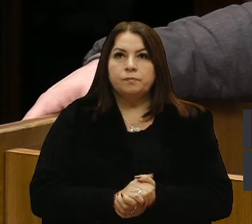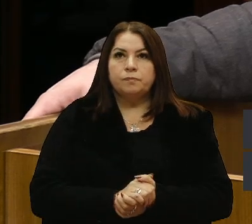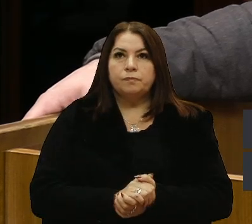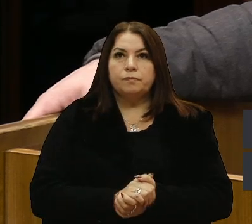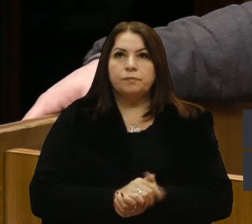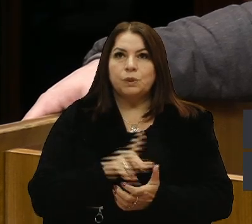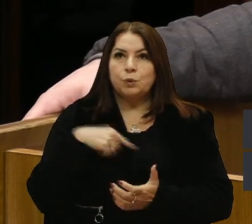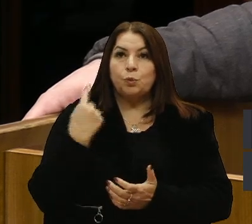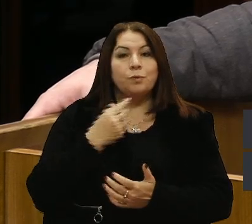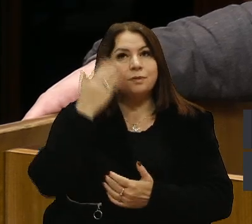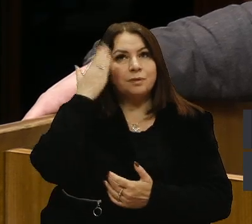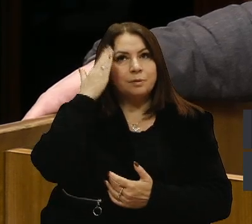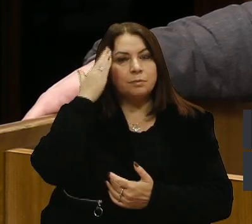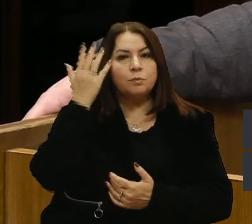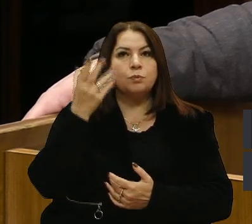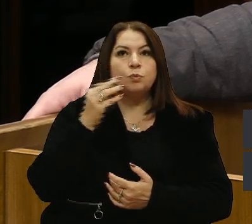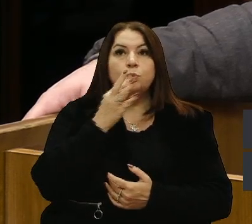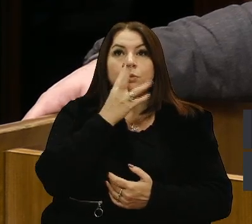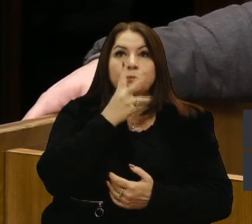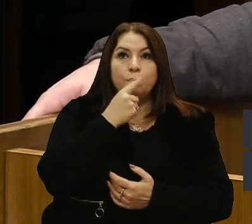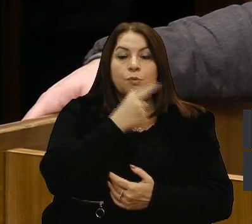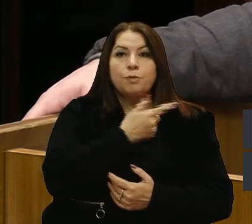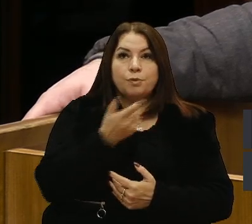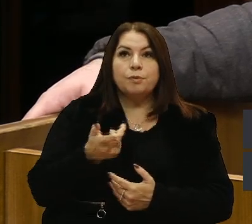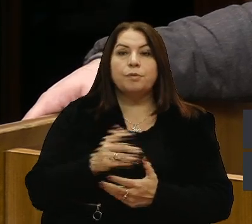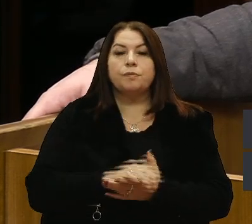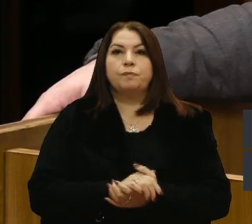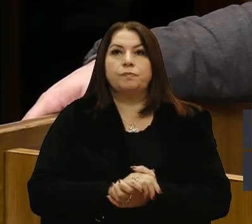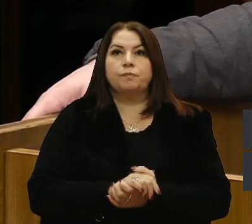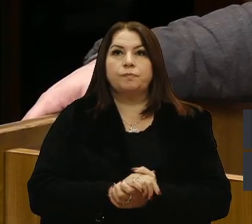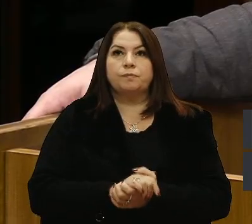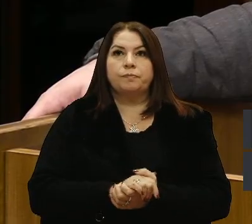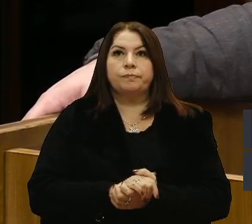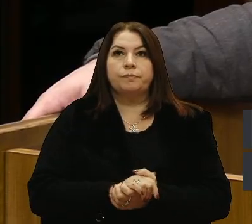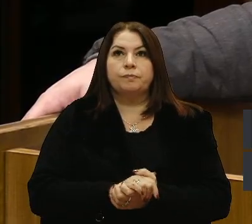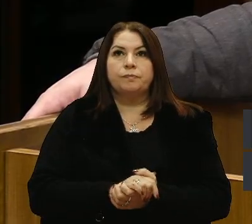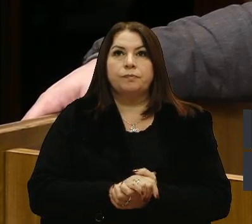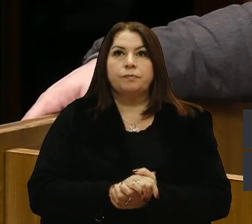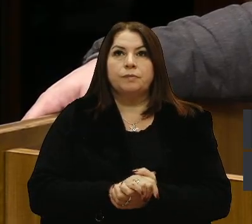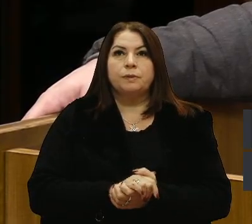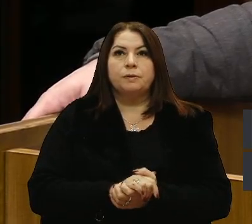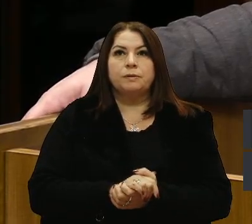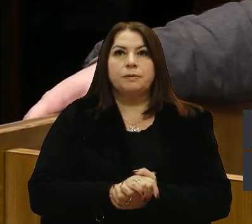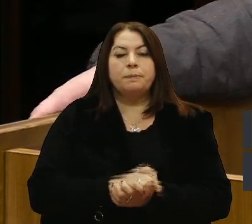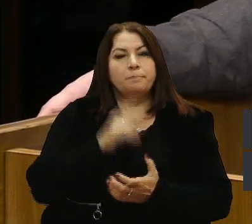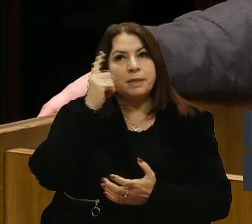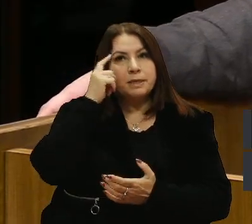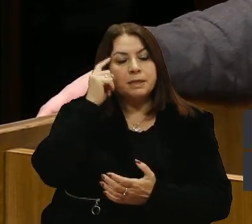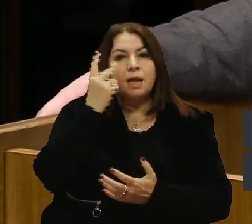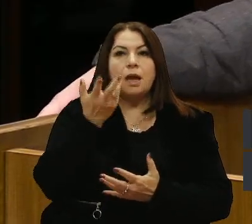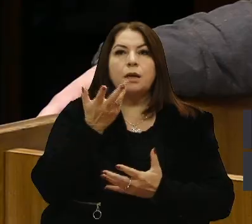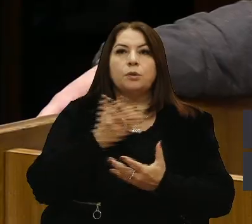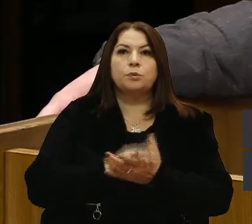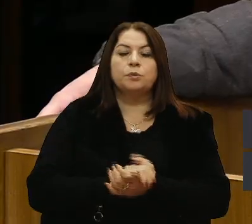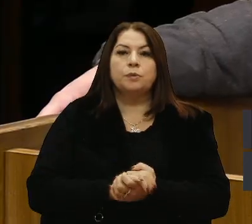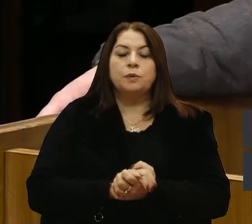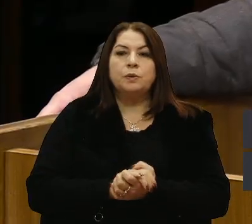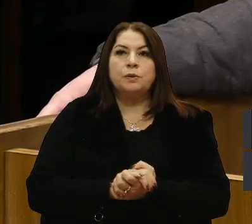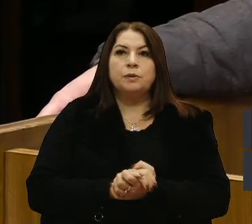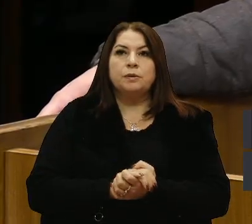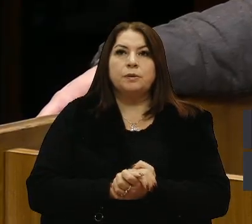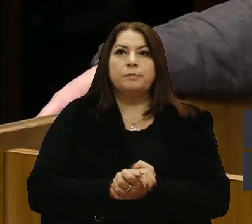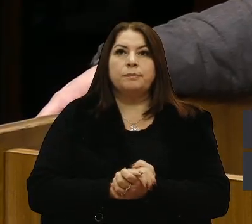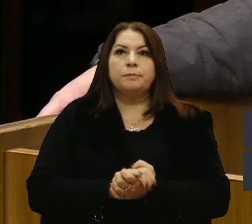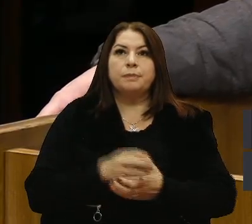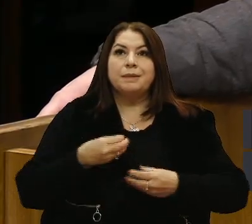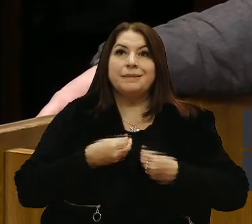Só nós sabemos o quanto demorou, né, Rucinski, e o quanto foi articulado para que essa